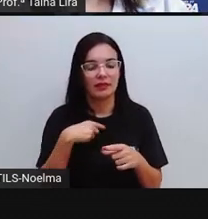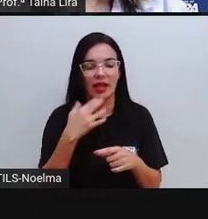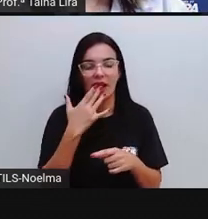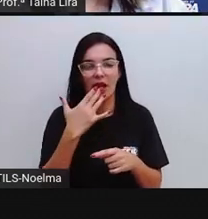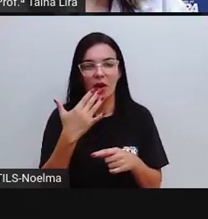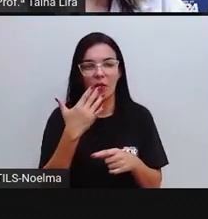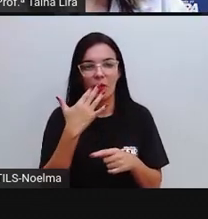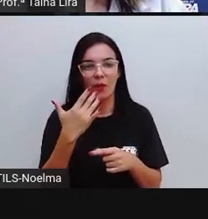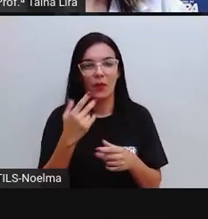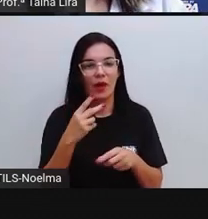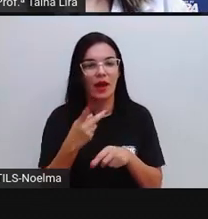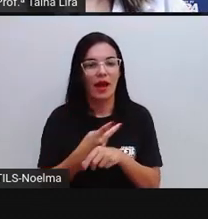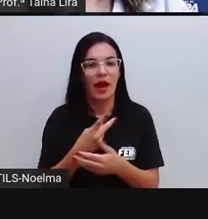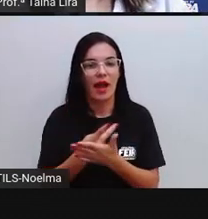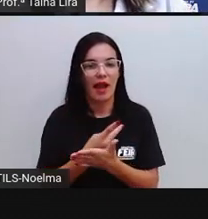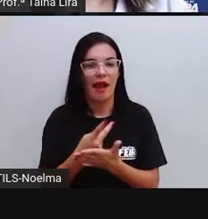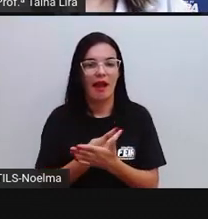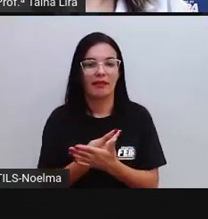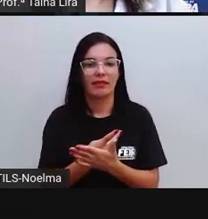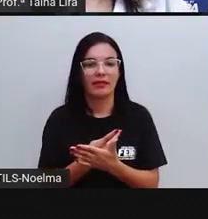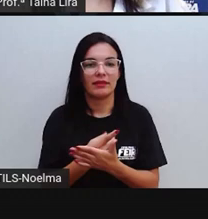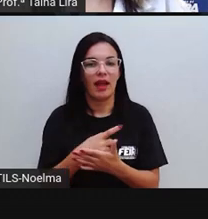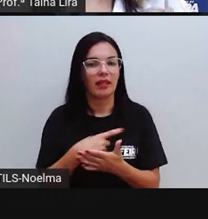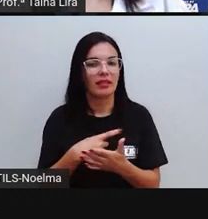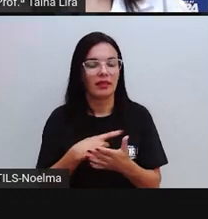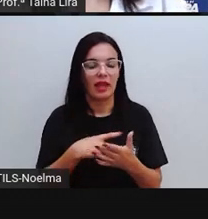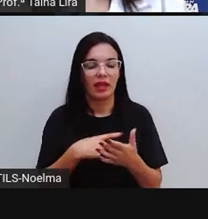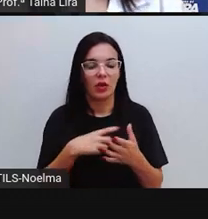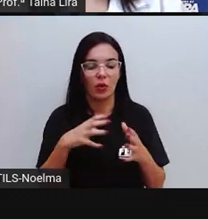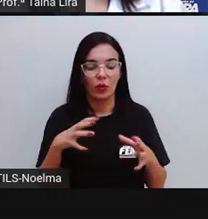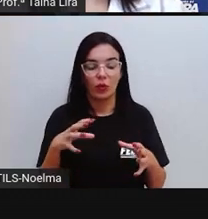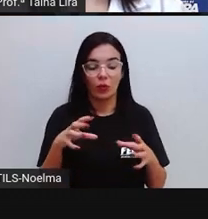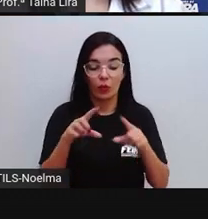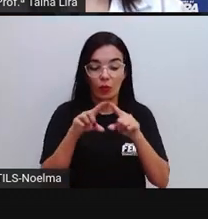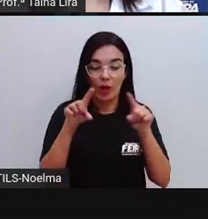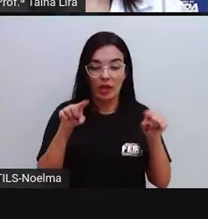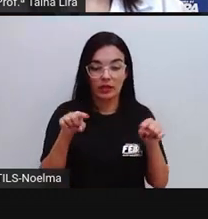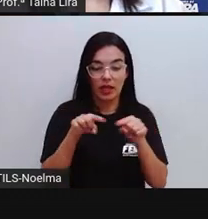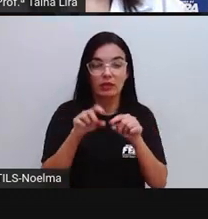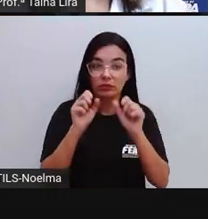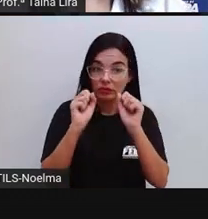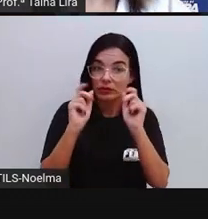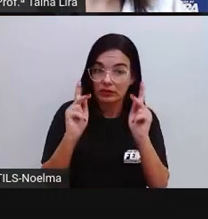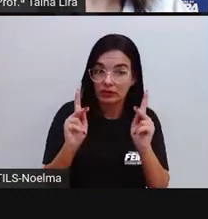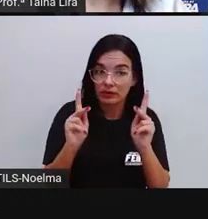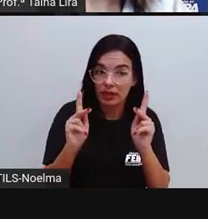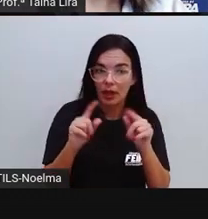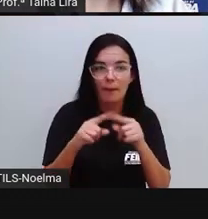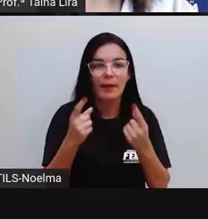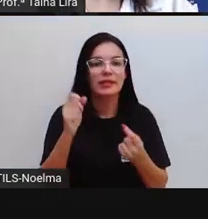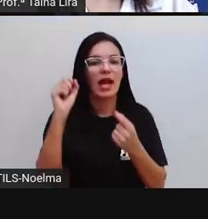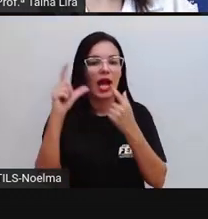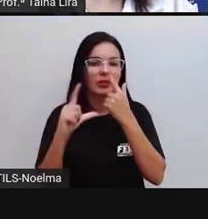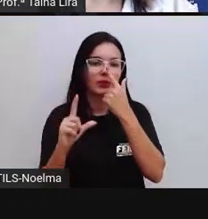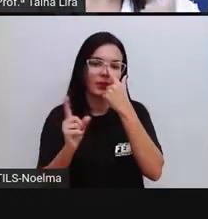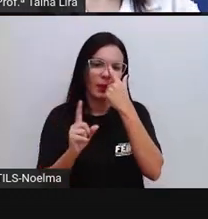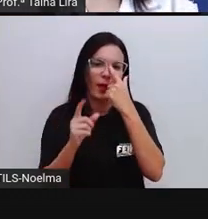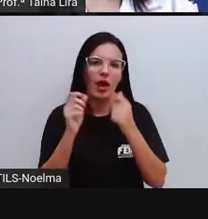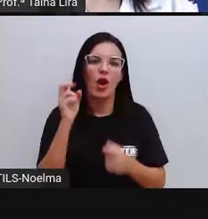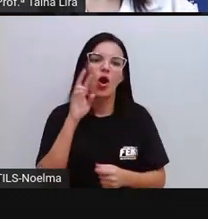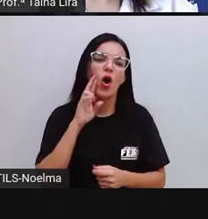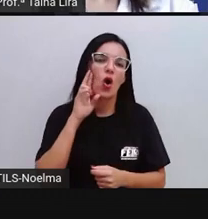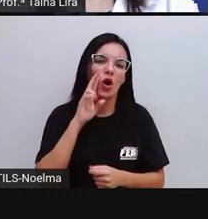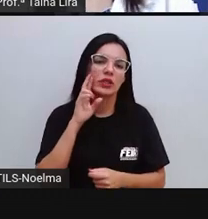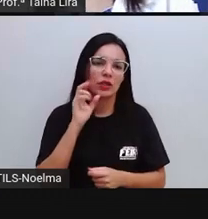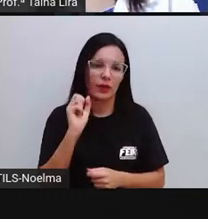A forma, ó, até tá certa, que realmente aqui seria o quadrado. Mas não seria azul, seria rosa, tá bom,